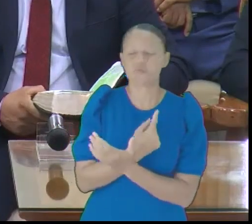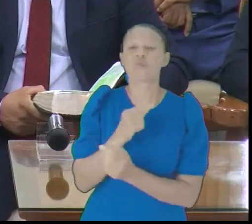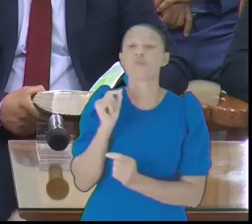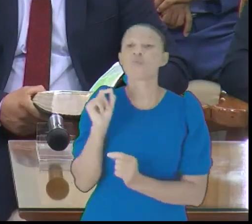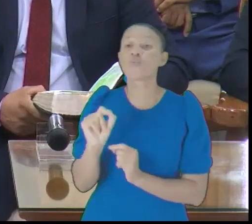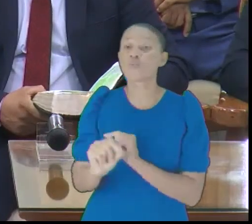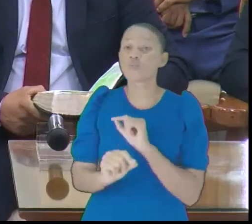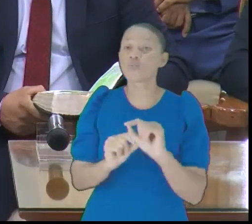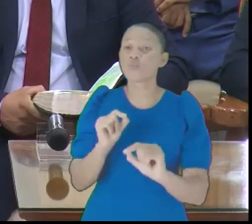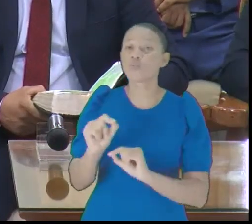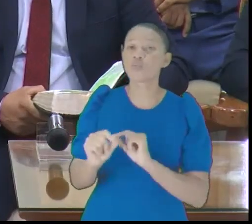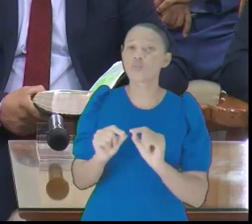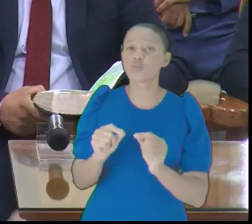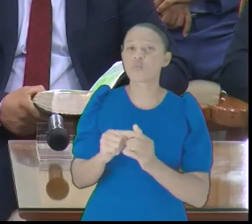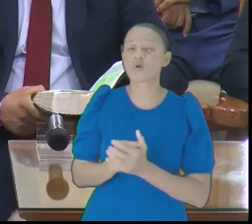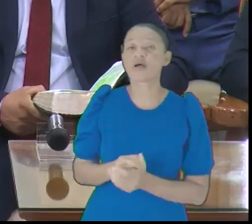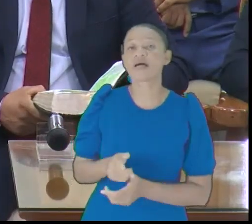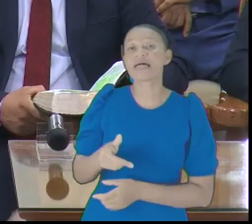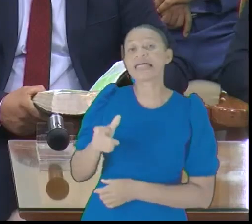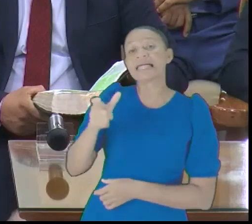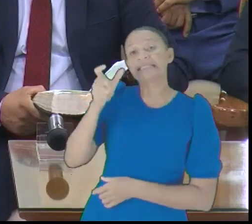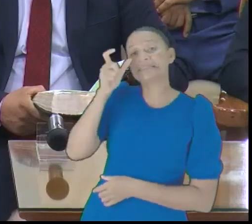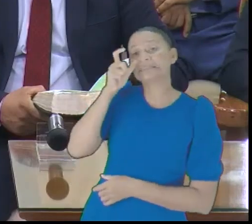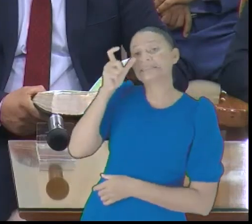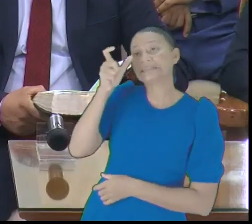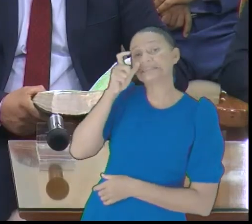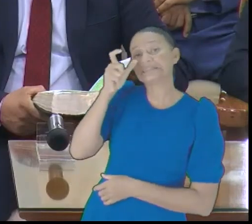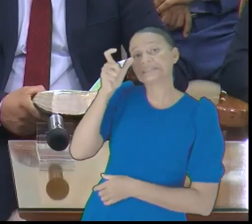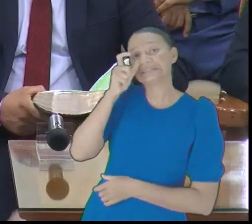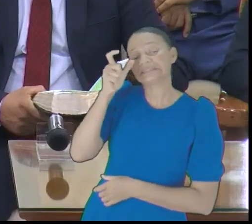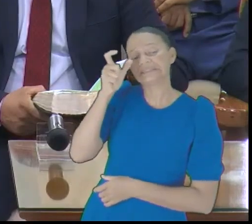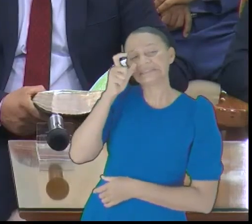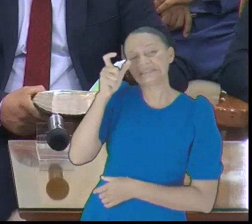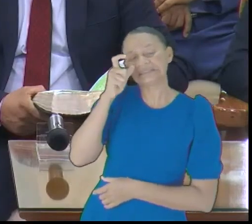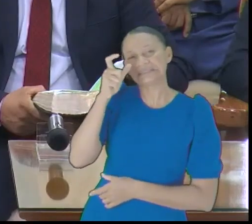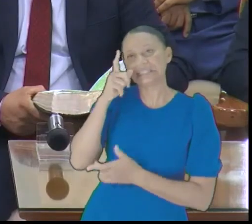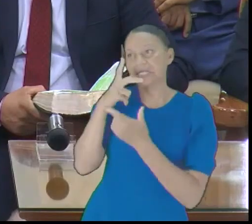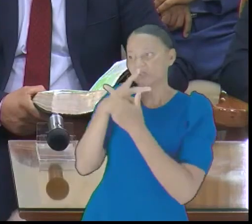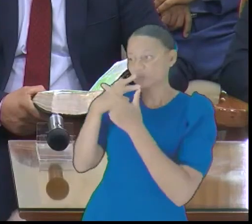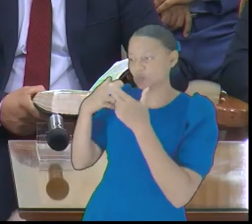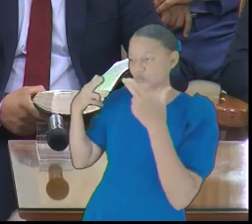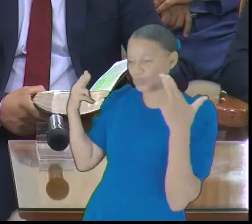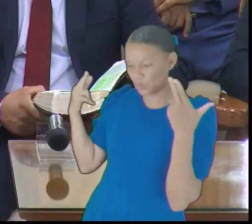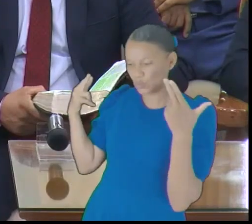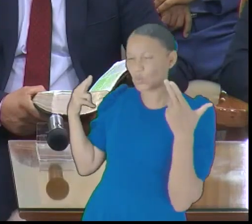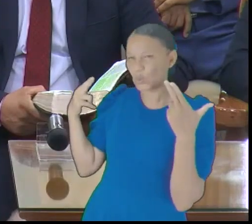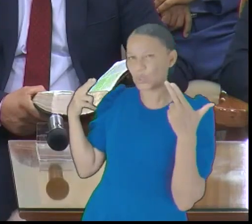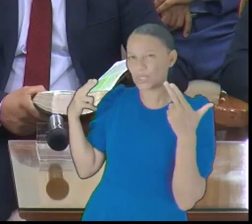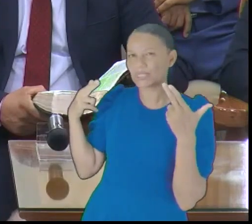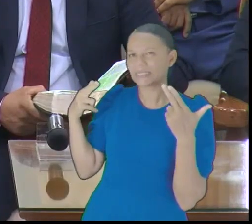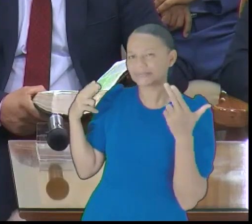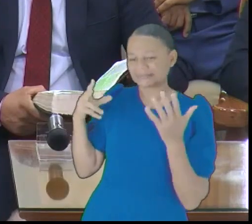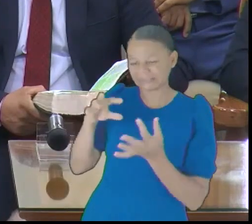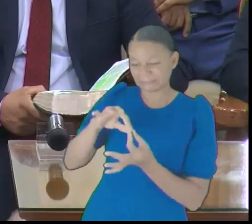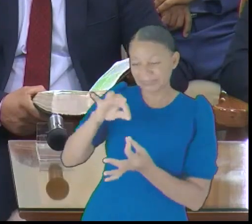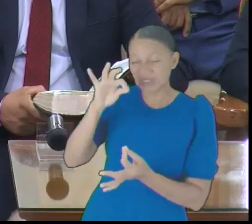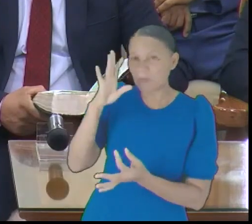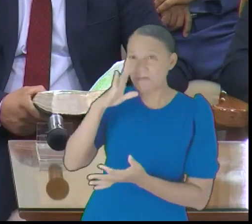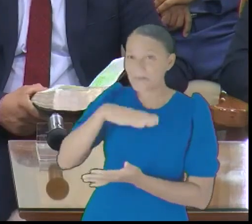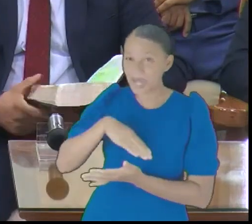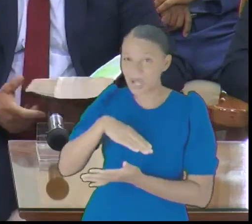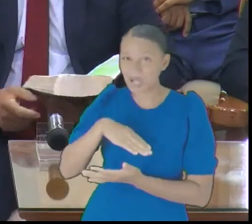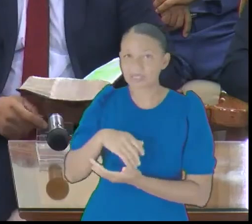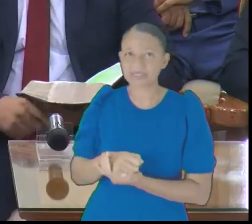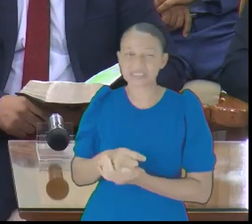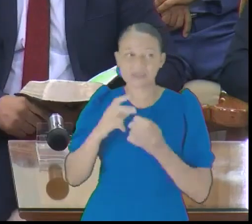primeiro é se interessa muito pelas coisas espirituais da maldade. Há pessoas que